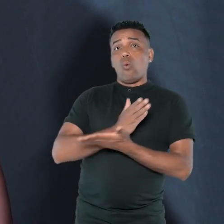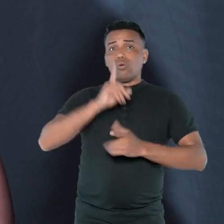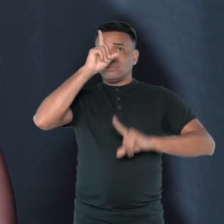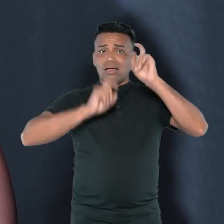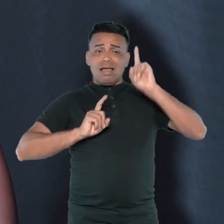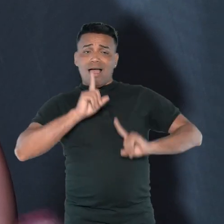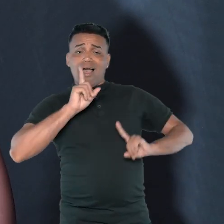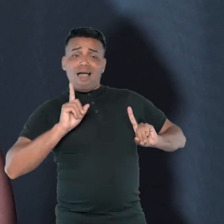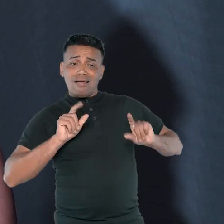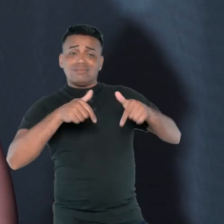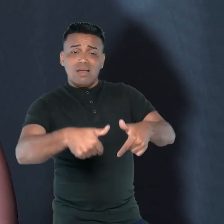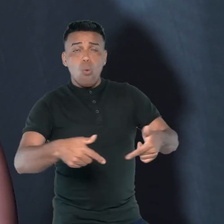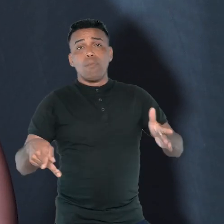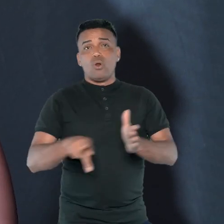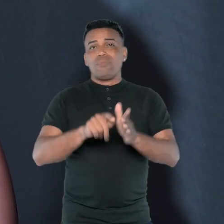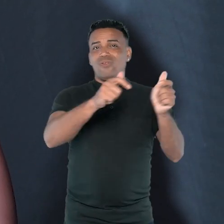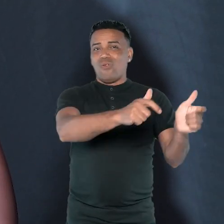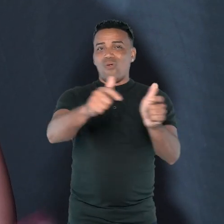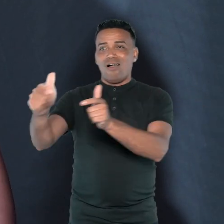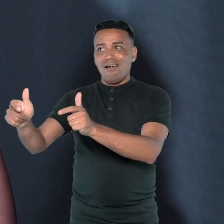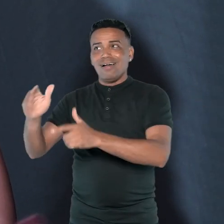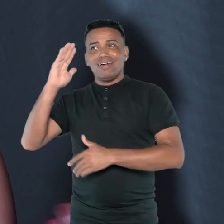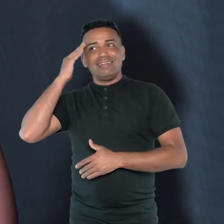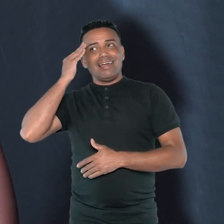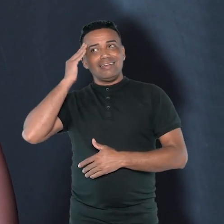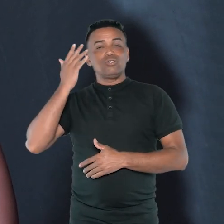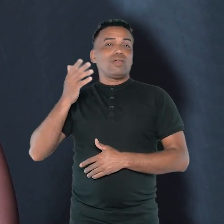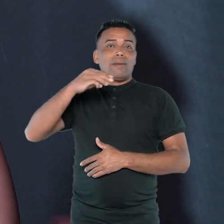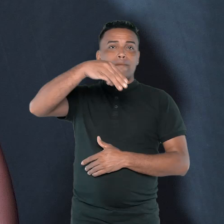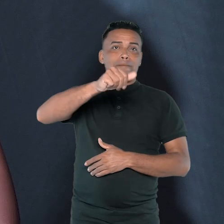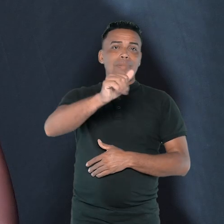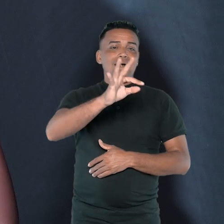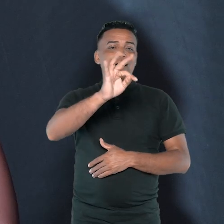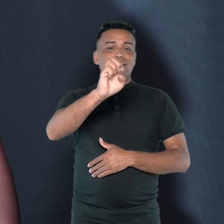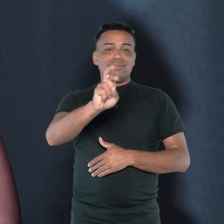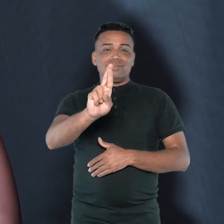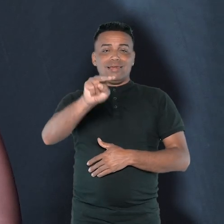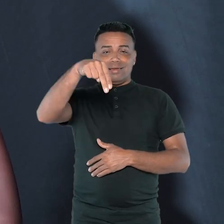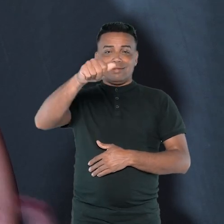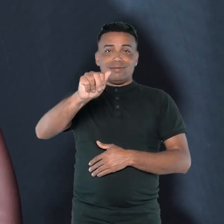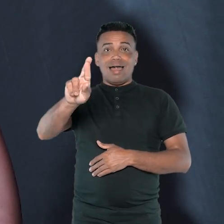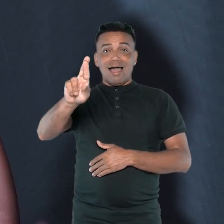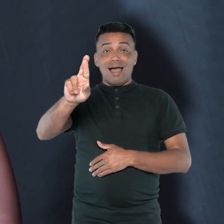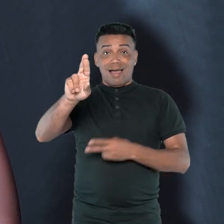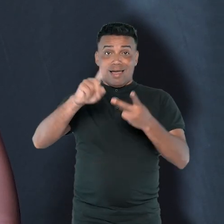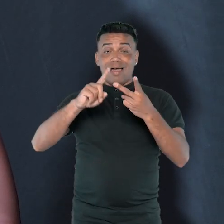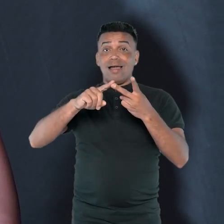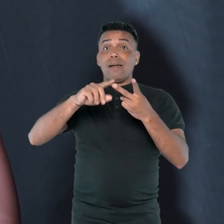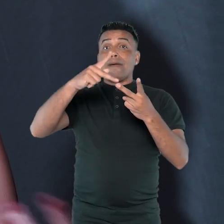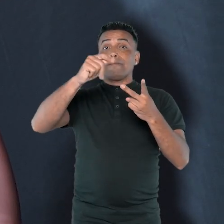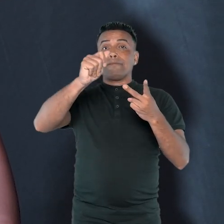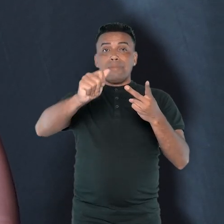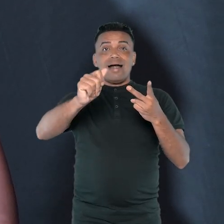alguns lugares muito específicos, assim, o que a gente entende por maternar e a gente entende por paternar. Porque na maternidade